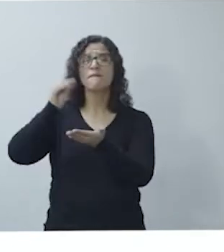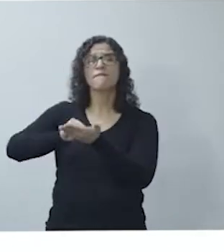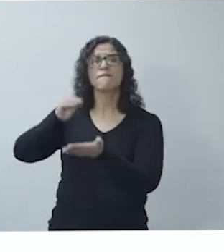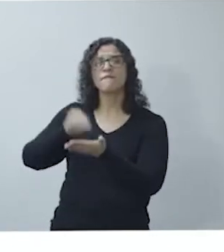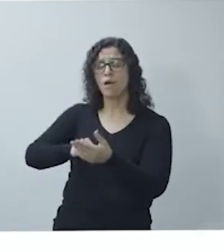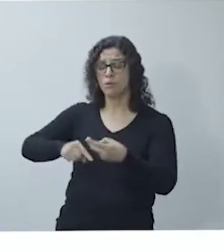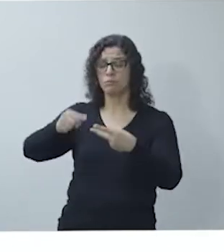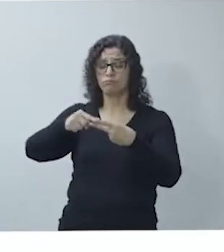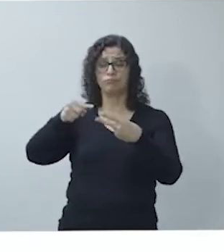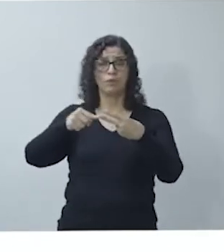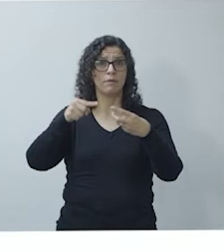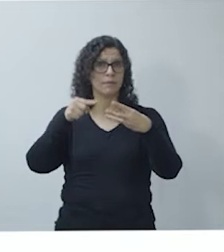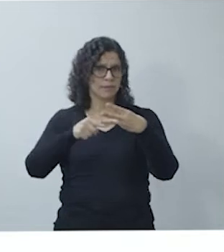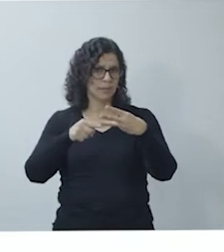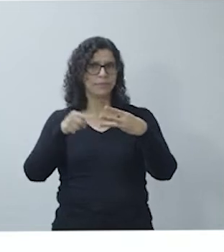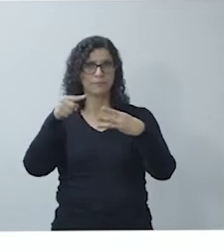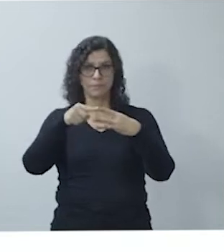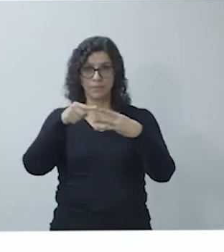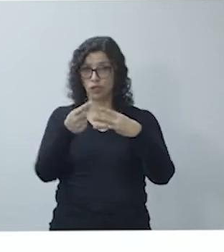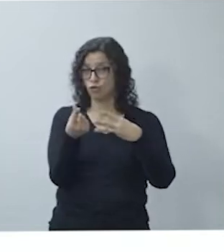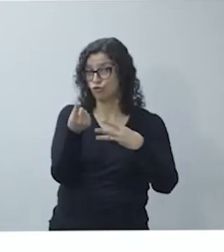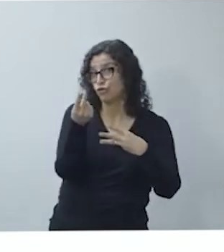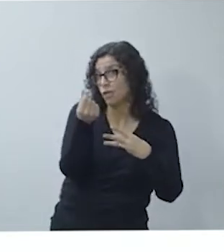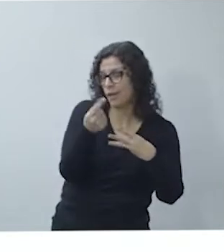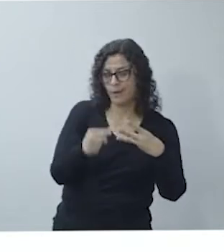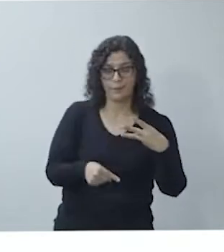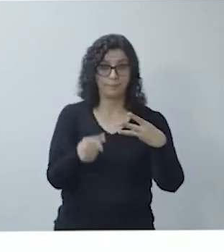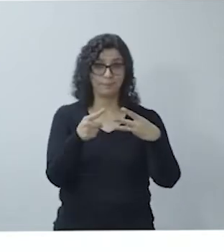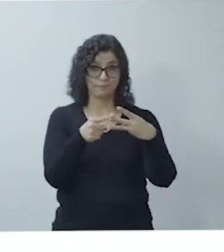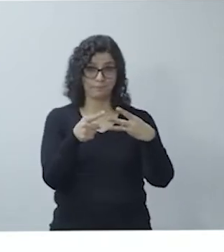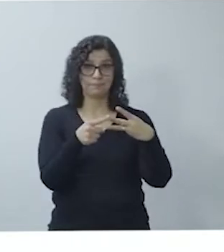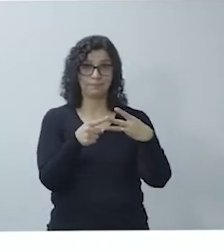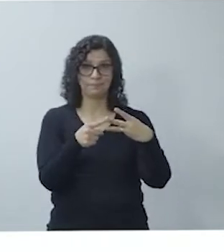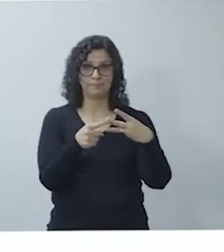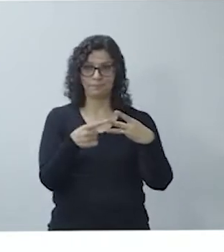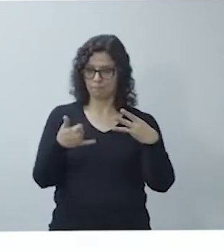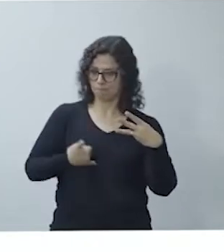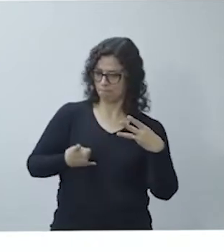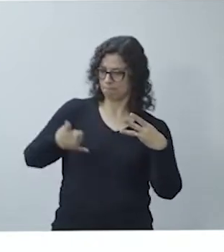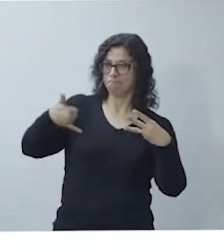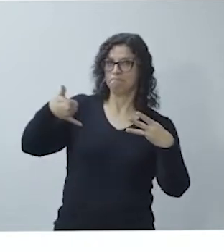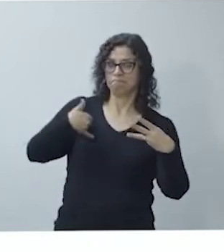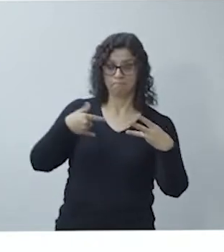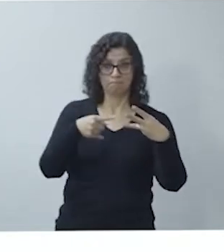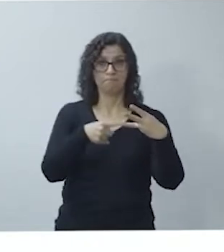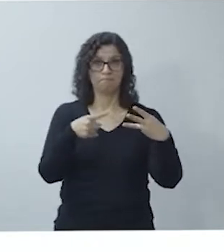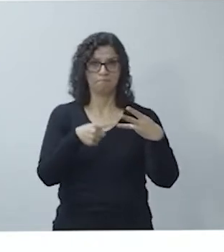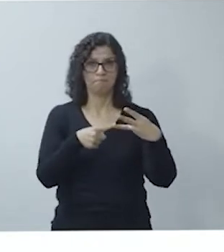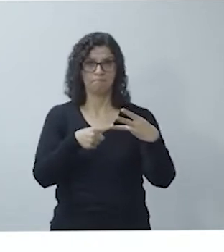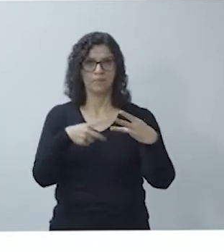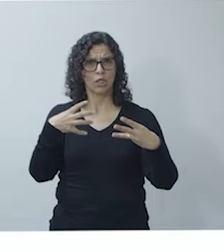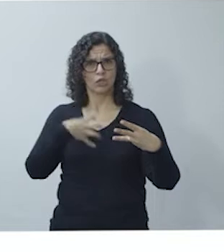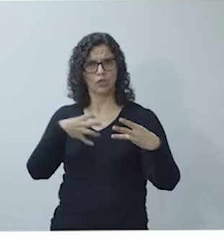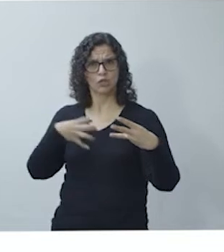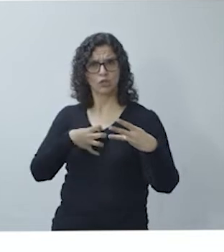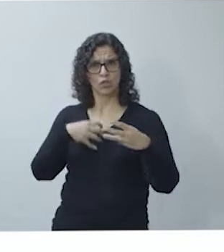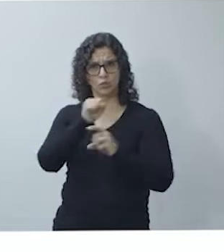faltam três coisas: dinheiro, prestígio e